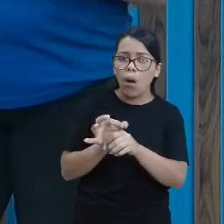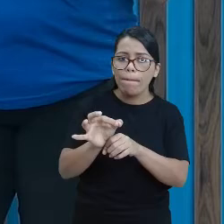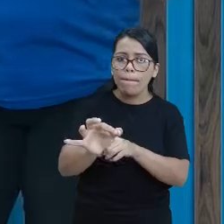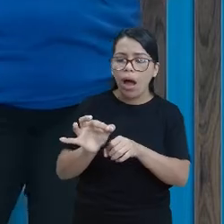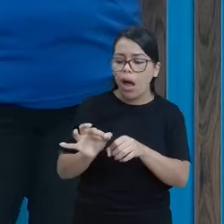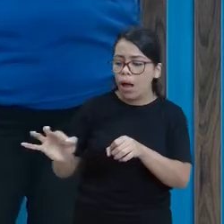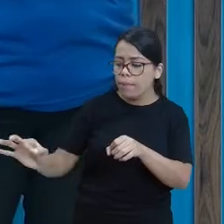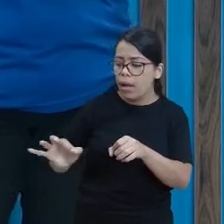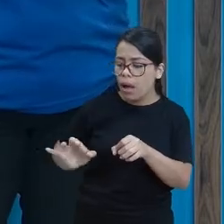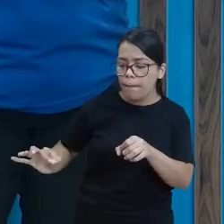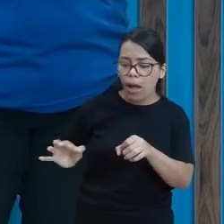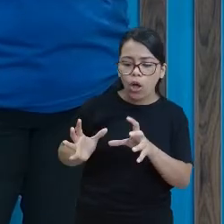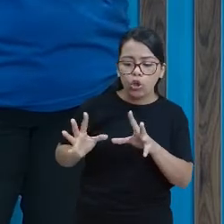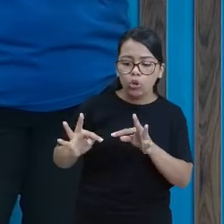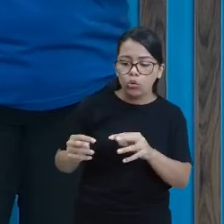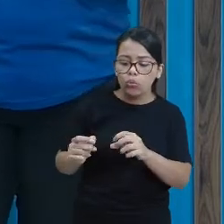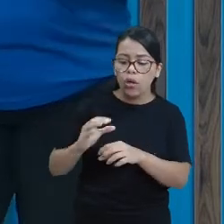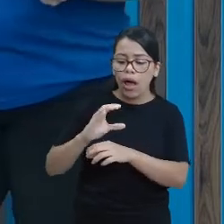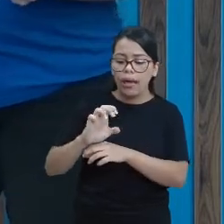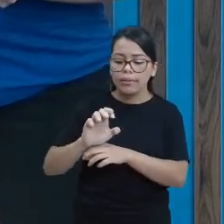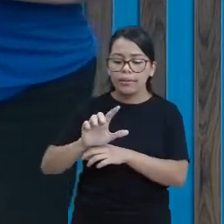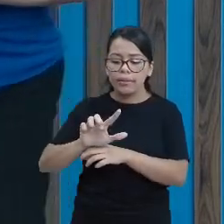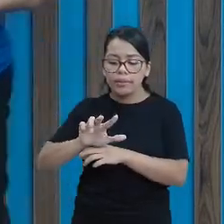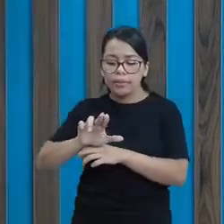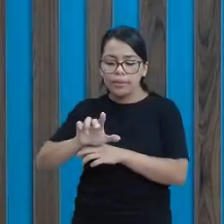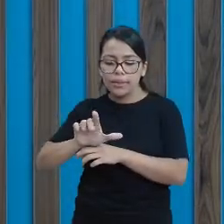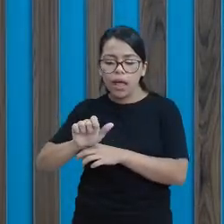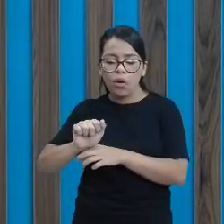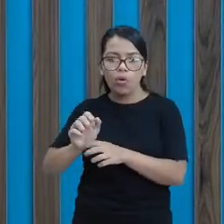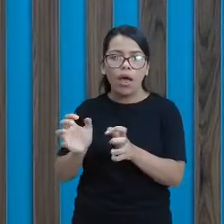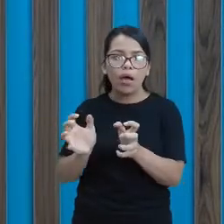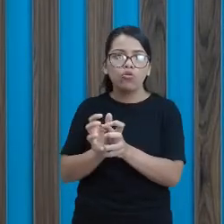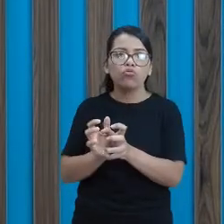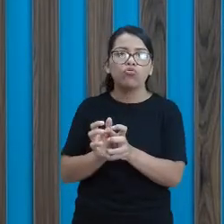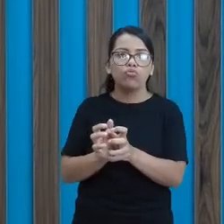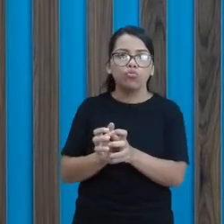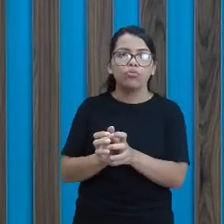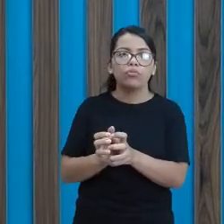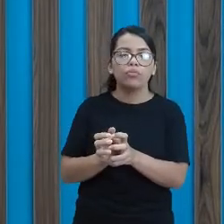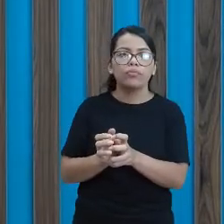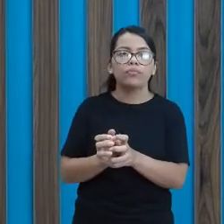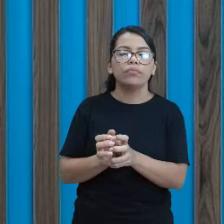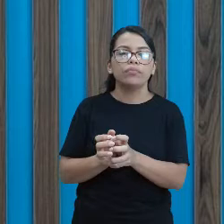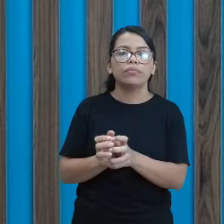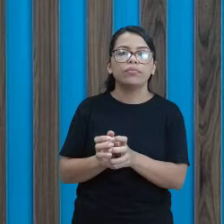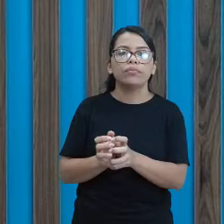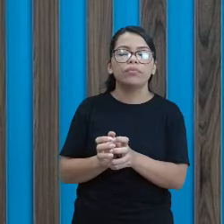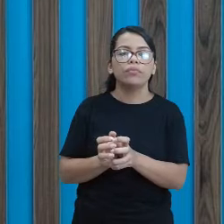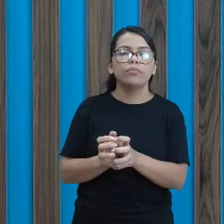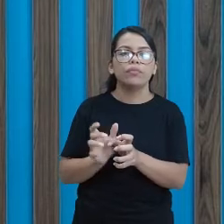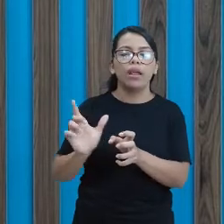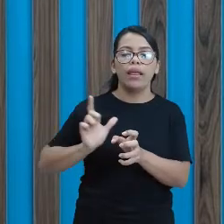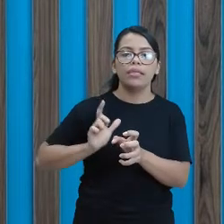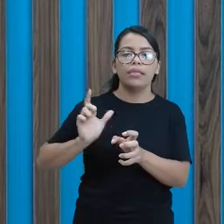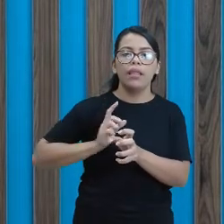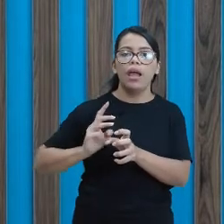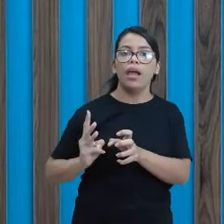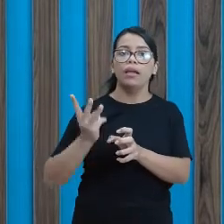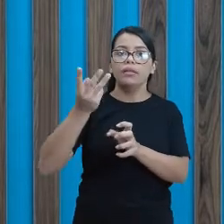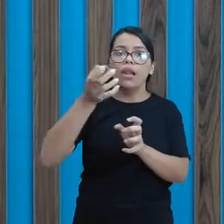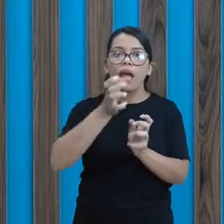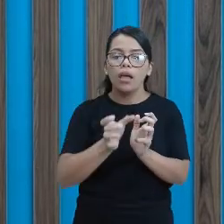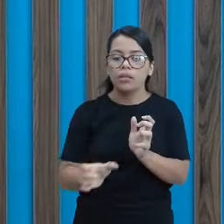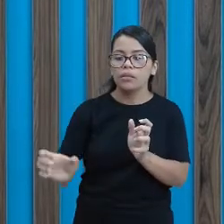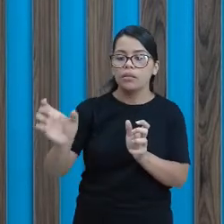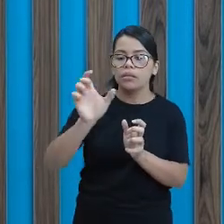E o que é que acontece nesse estágio, prof? Acontece isso aqui, ó. A intérfase, né, tem essas 3 fases aqui,